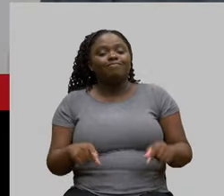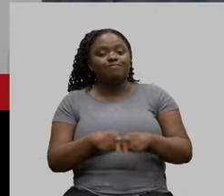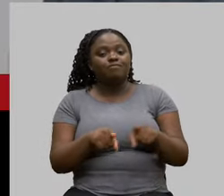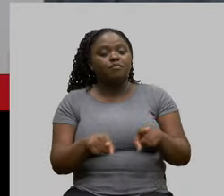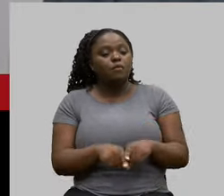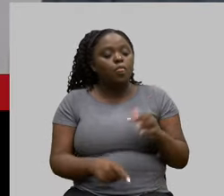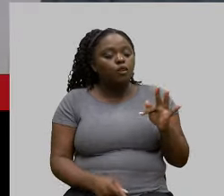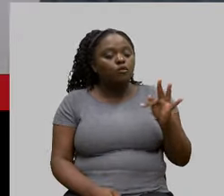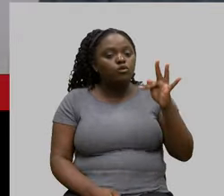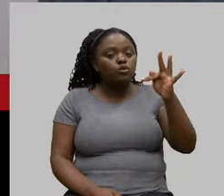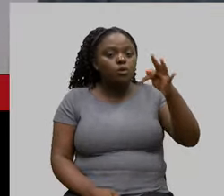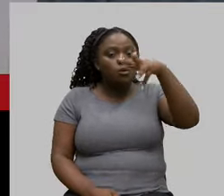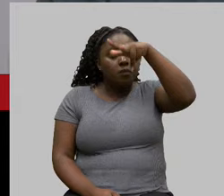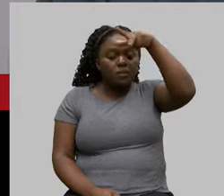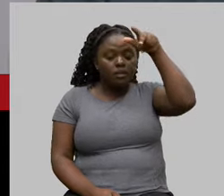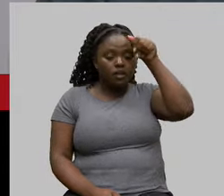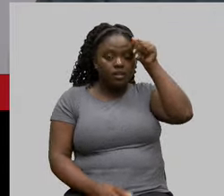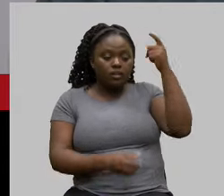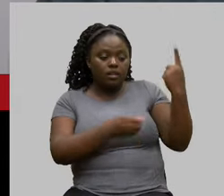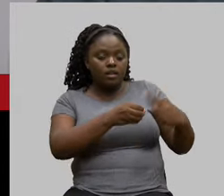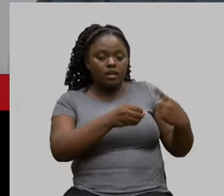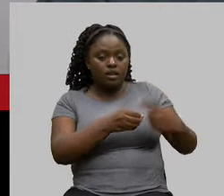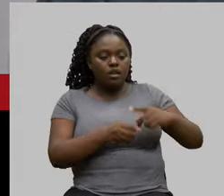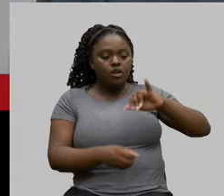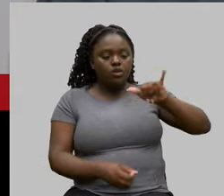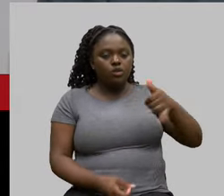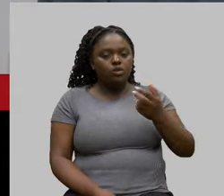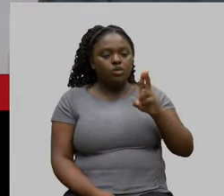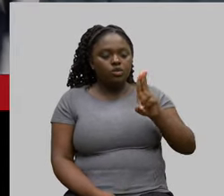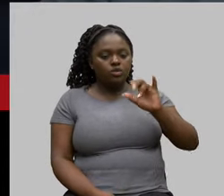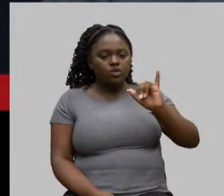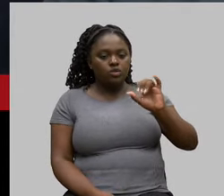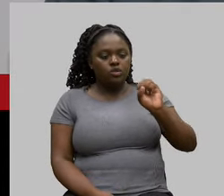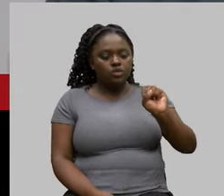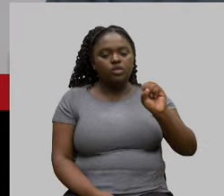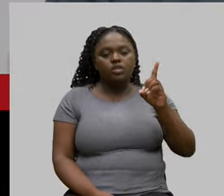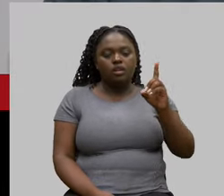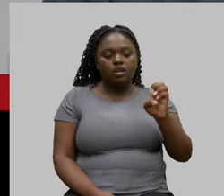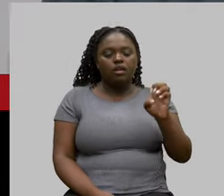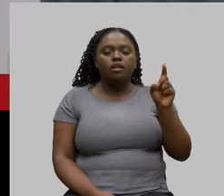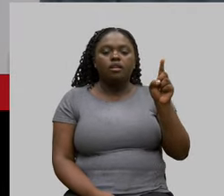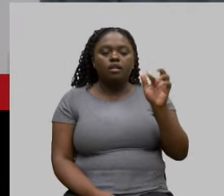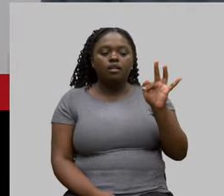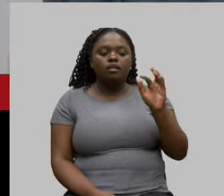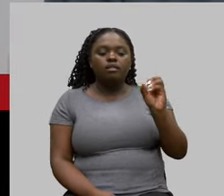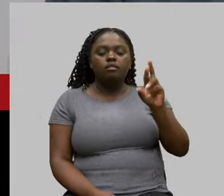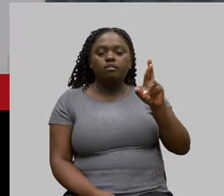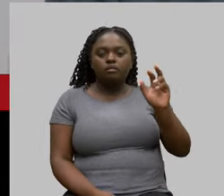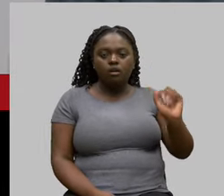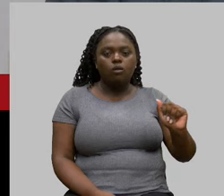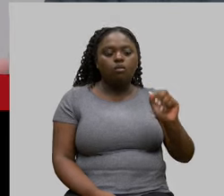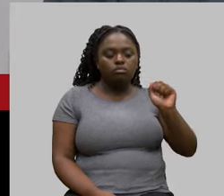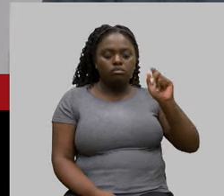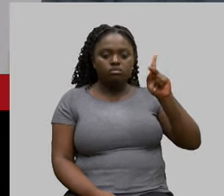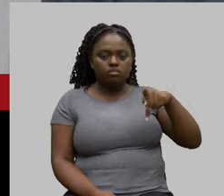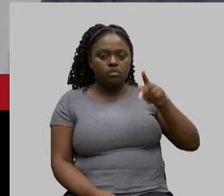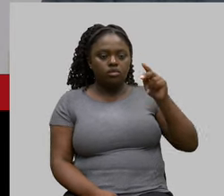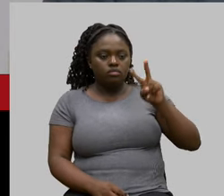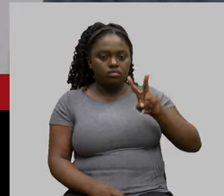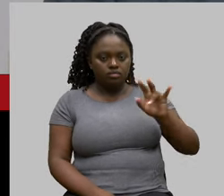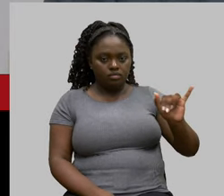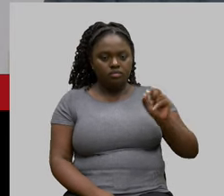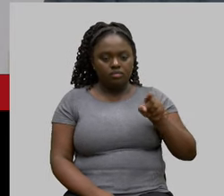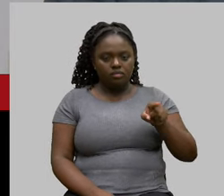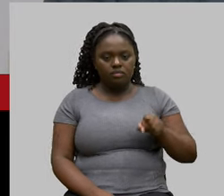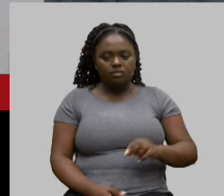na na prefeitura de J de Fora que é um regime próprio né também de previdência social que a gente tem feito debate Então essa esse